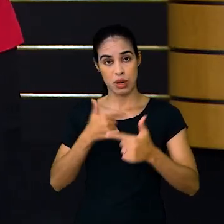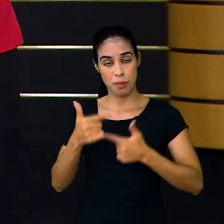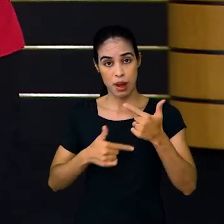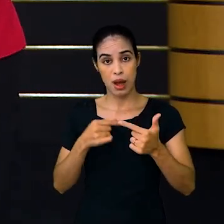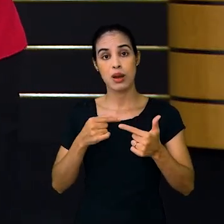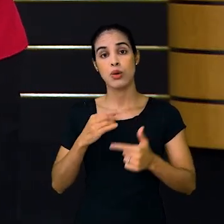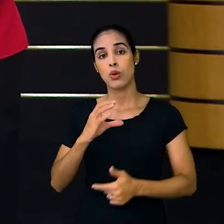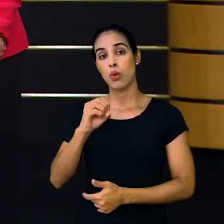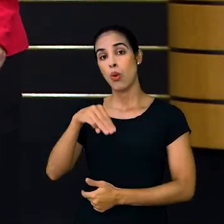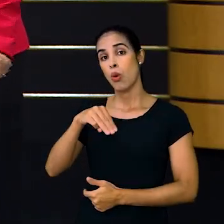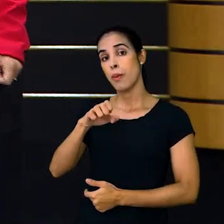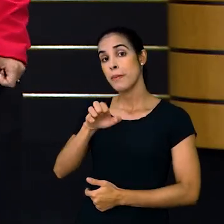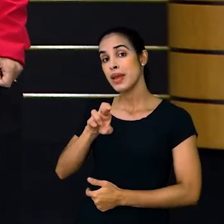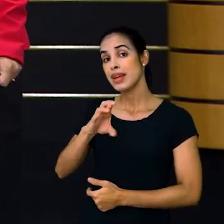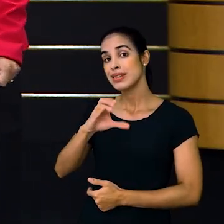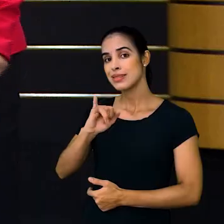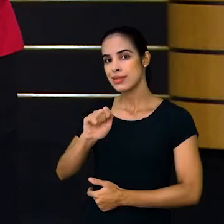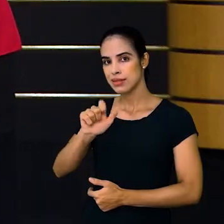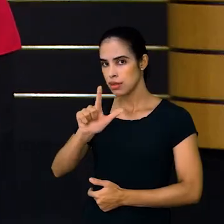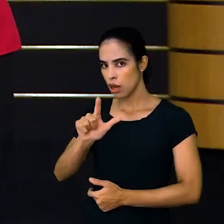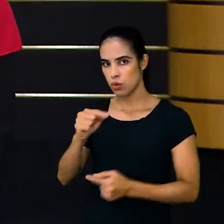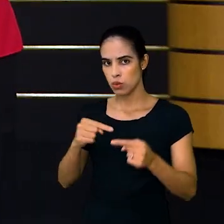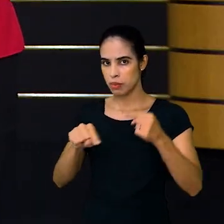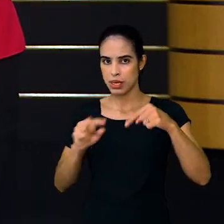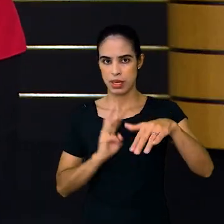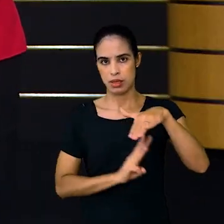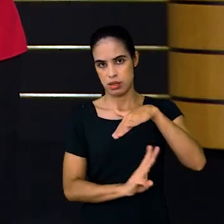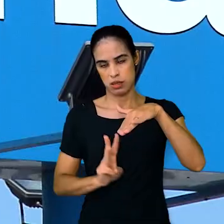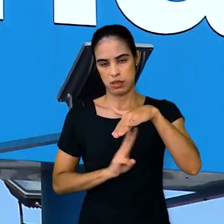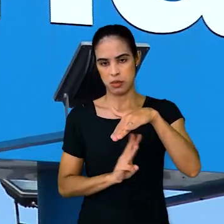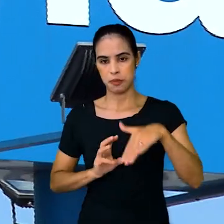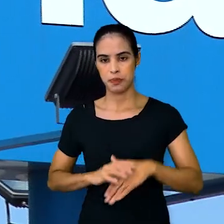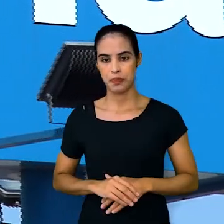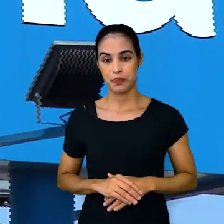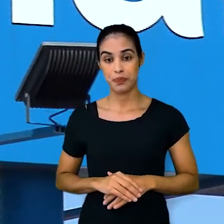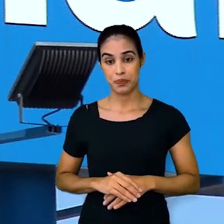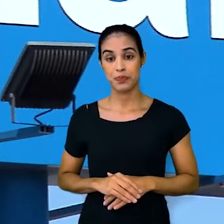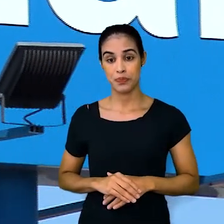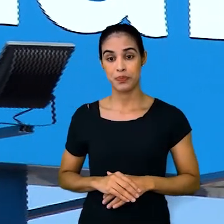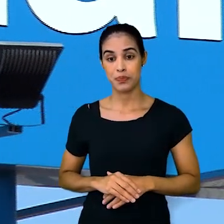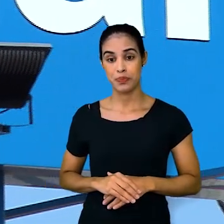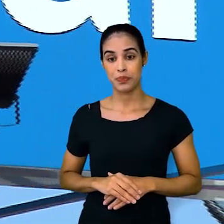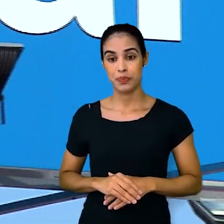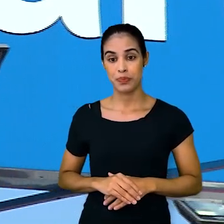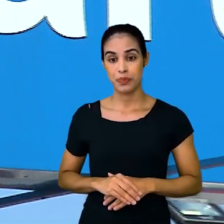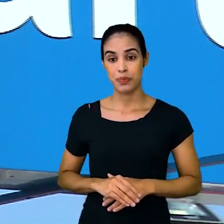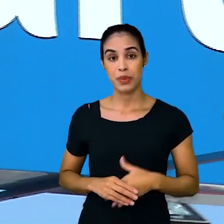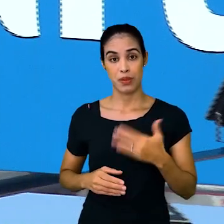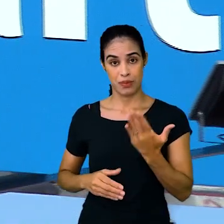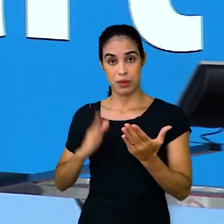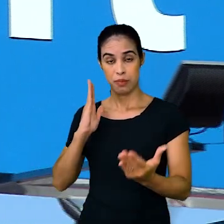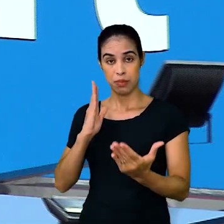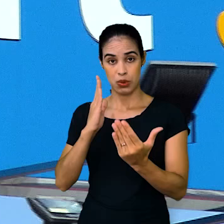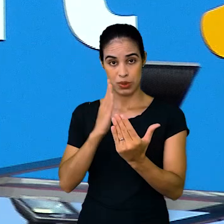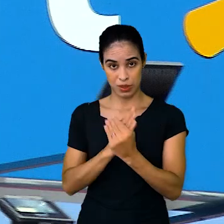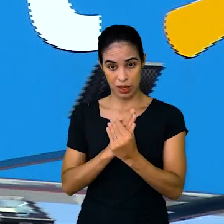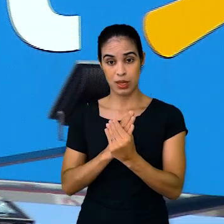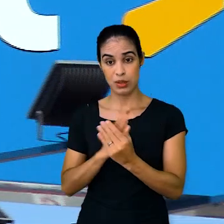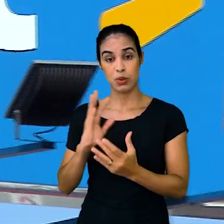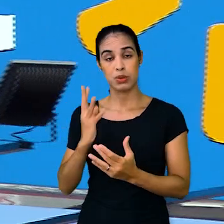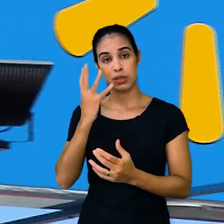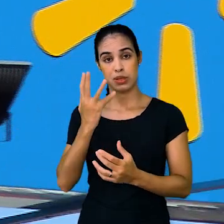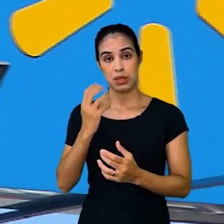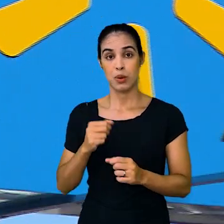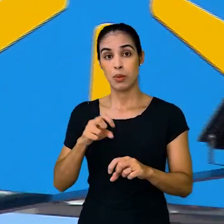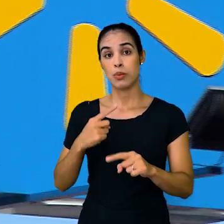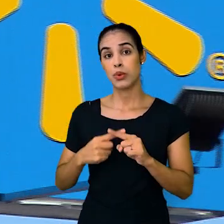natureza comercial e não caracterizava terceirização. O caso teve início com a ação trabalhista de uma operadora